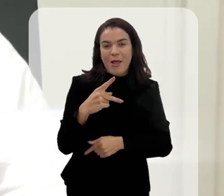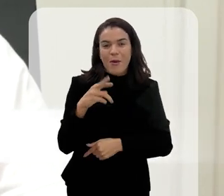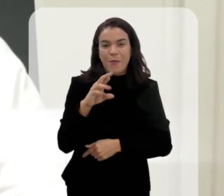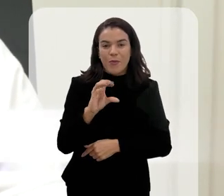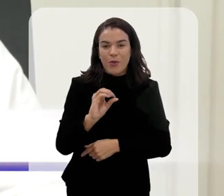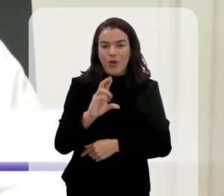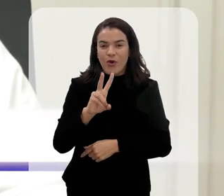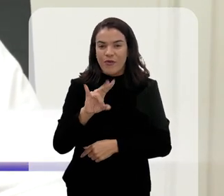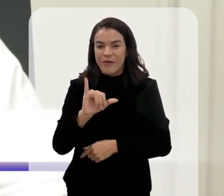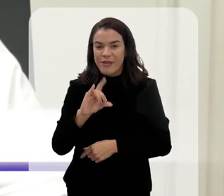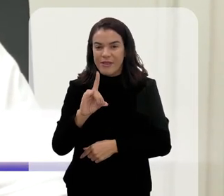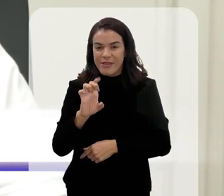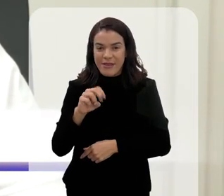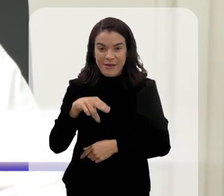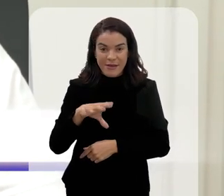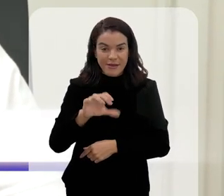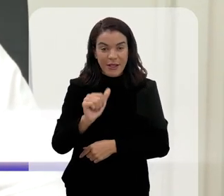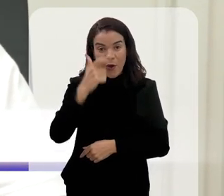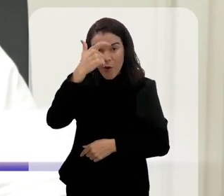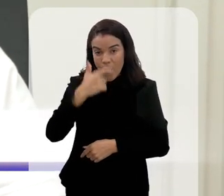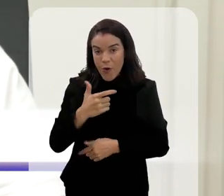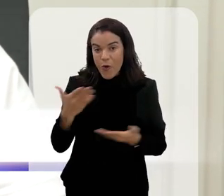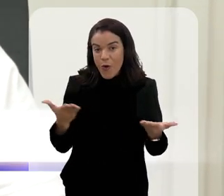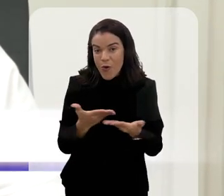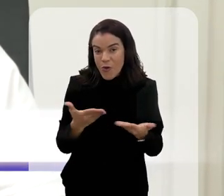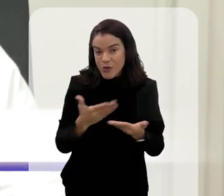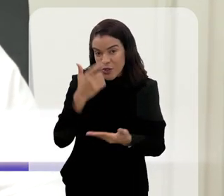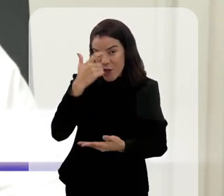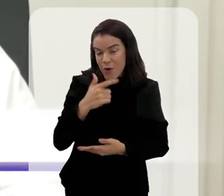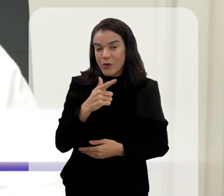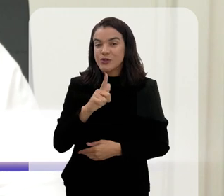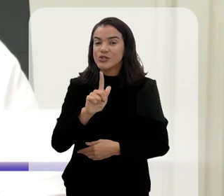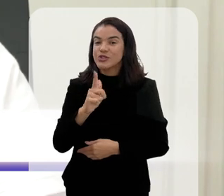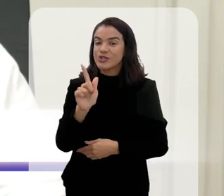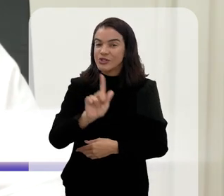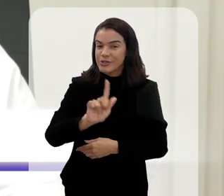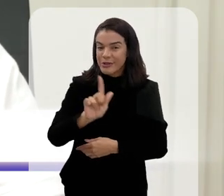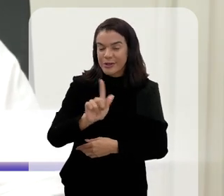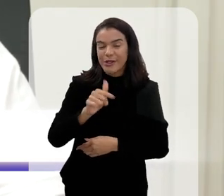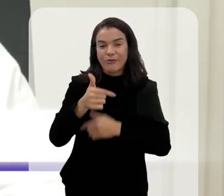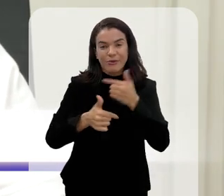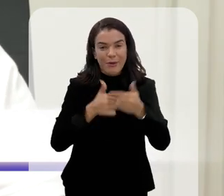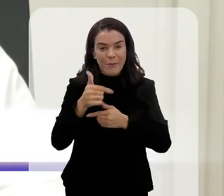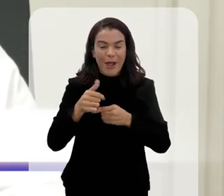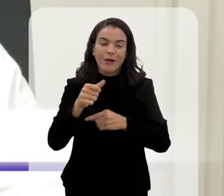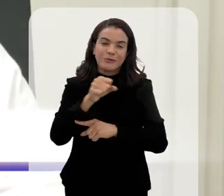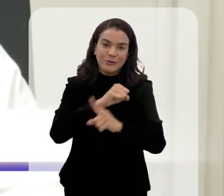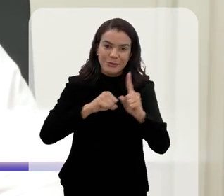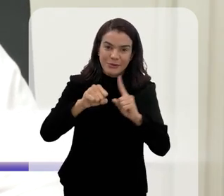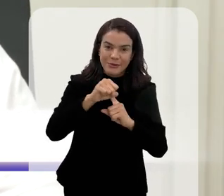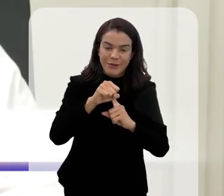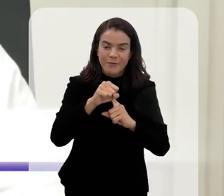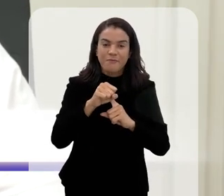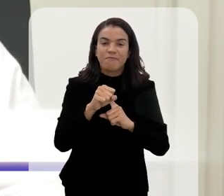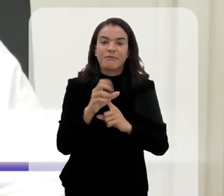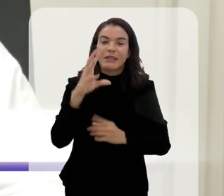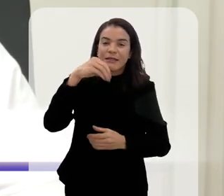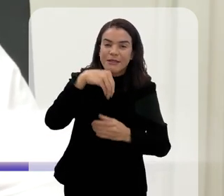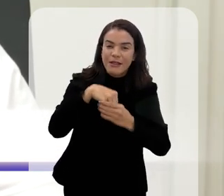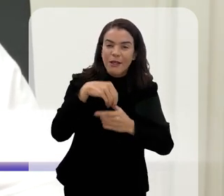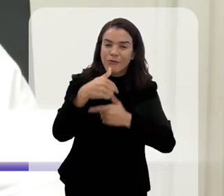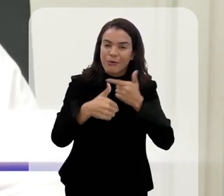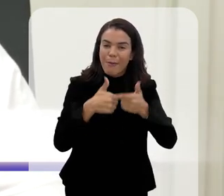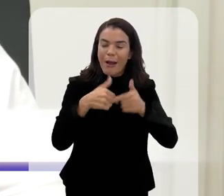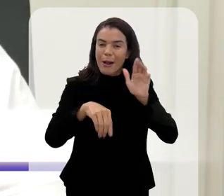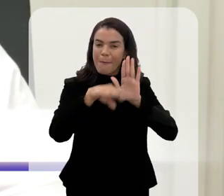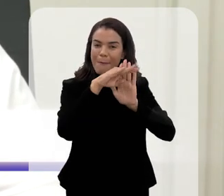Banco da Providência. Hoje eu estou como coordenador, perdão, hoje eu estou como gerente de projetos sociais do Banco da Providência. E a